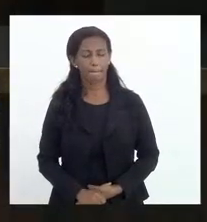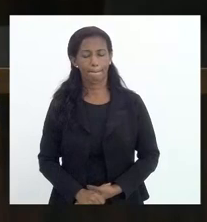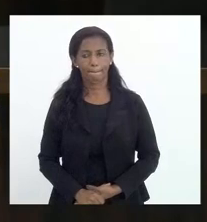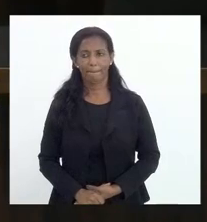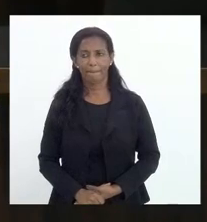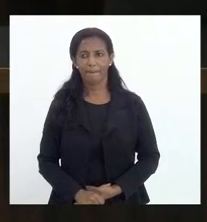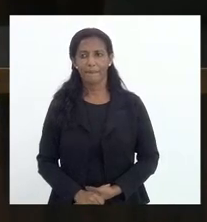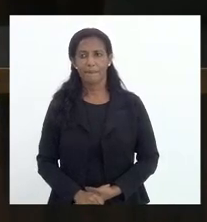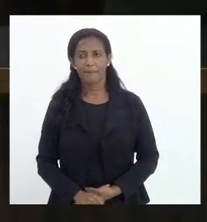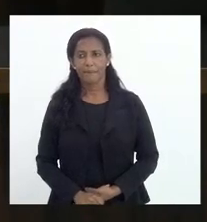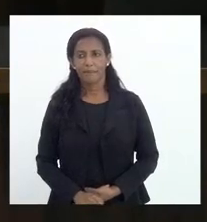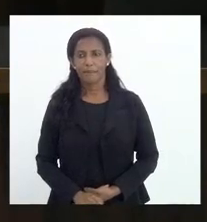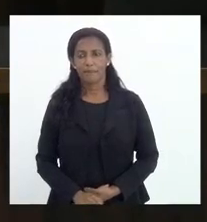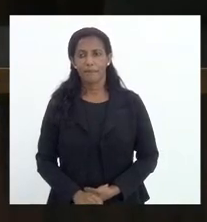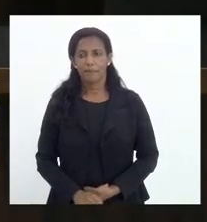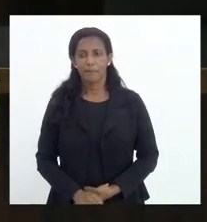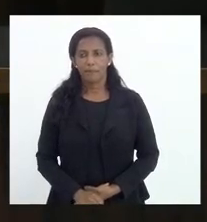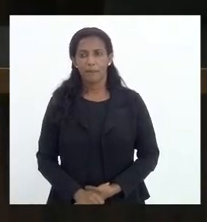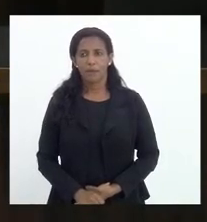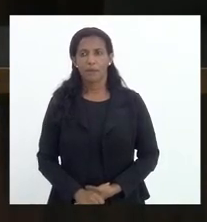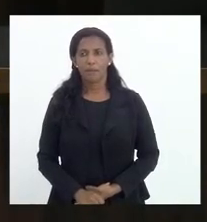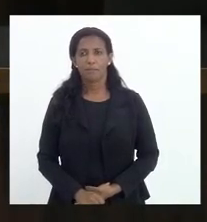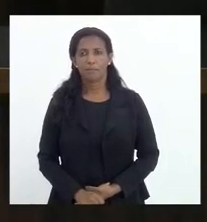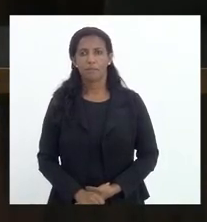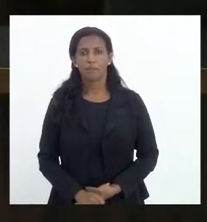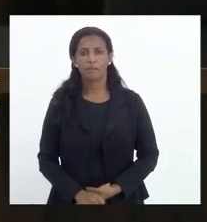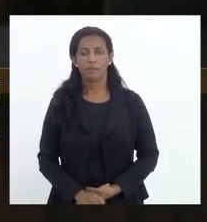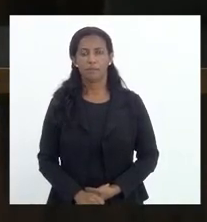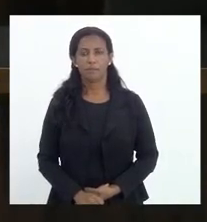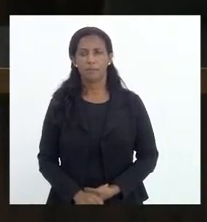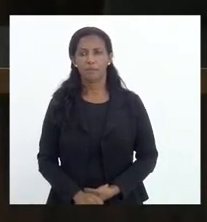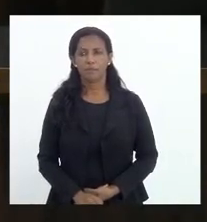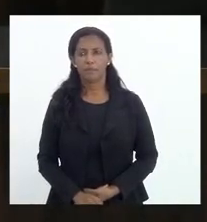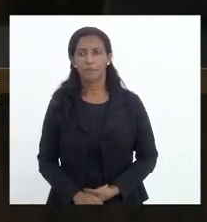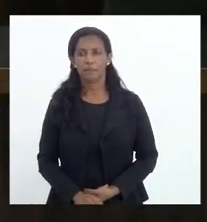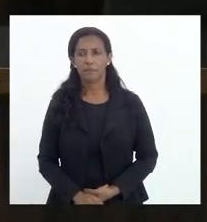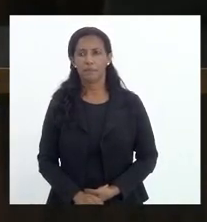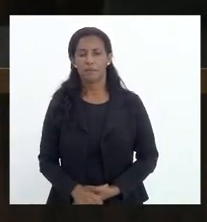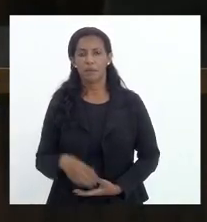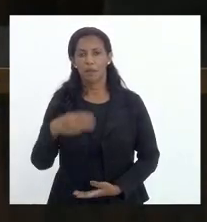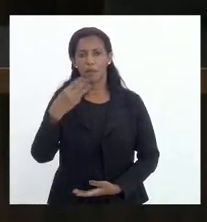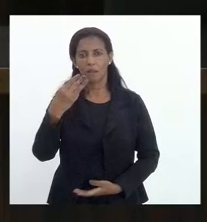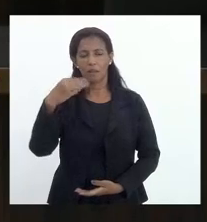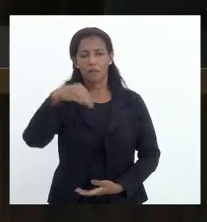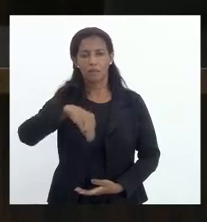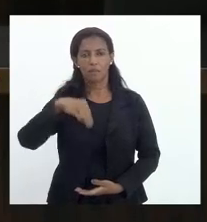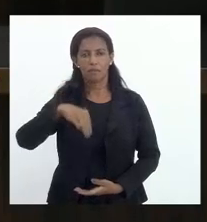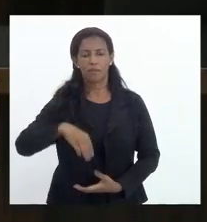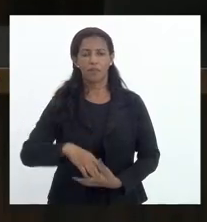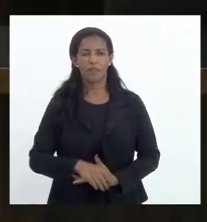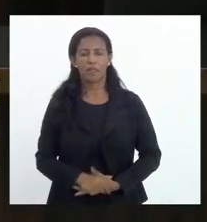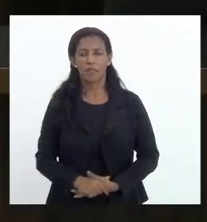Obrigado, senhor. Deputada Mônica Francisco, a senhora tem 3 minutos, por favor.